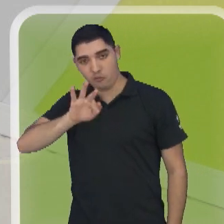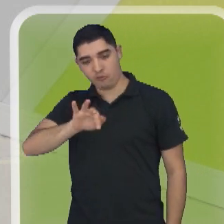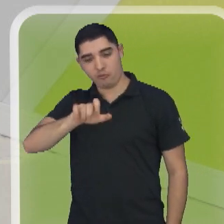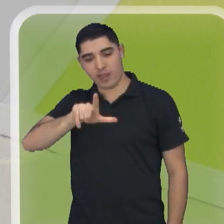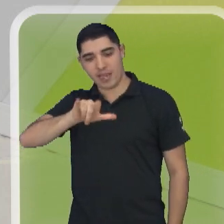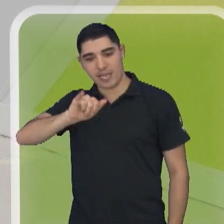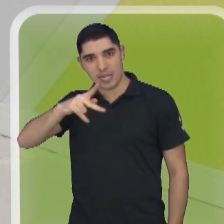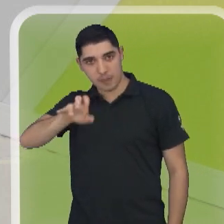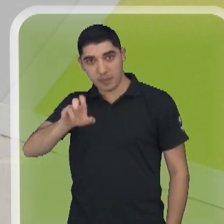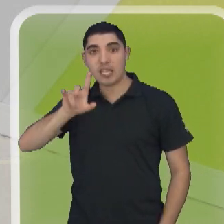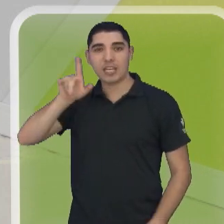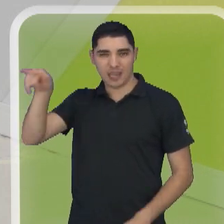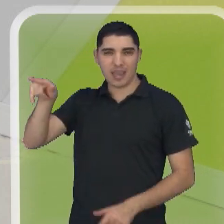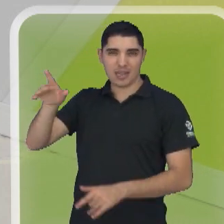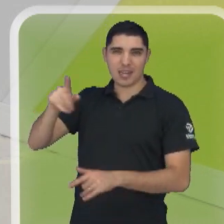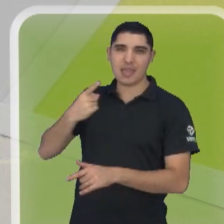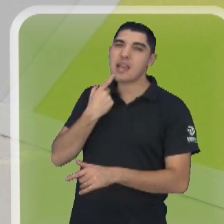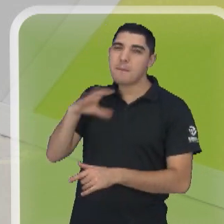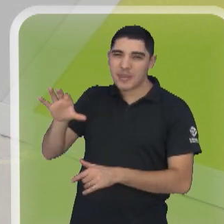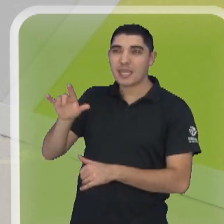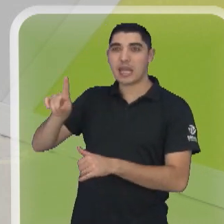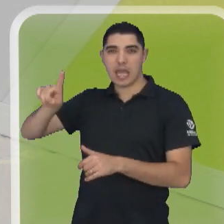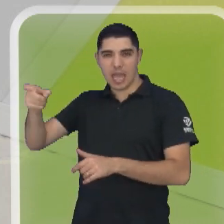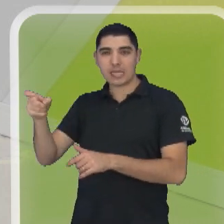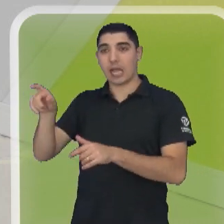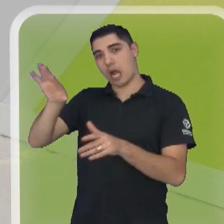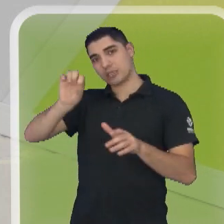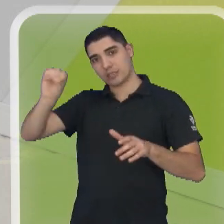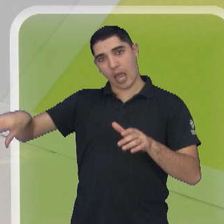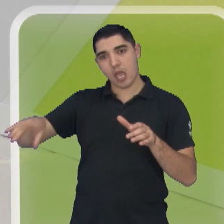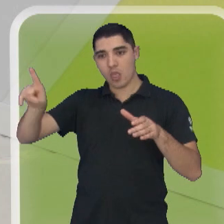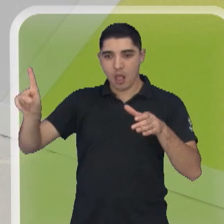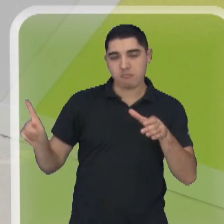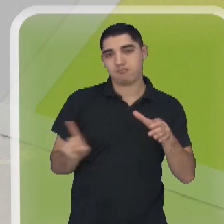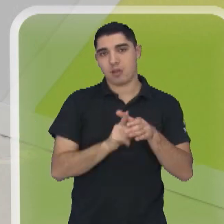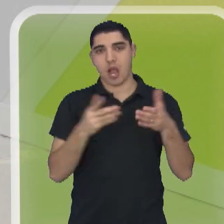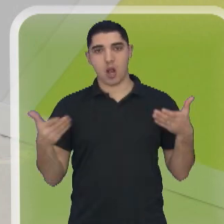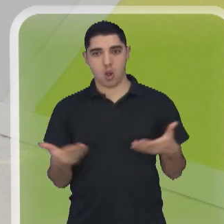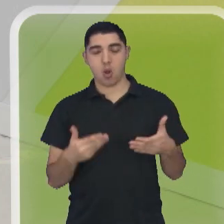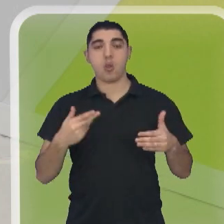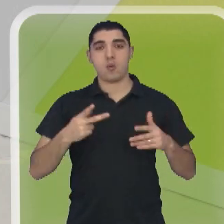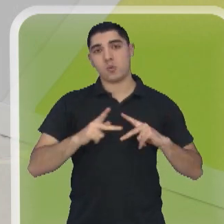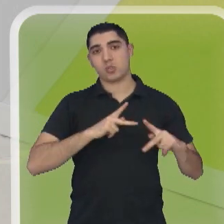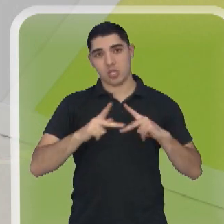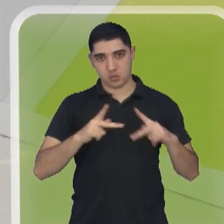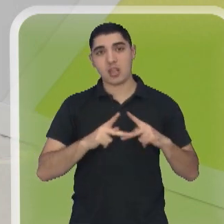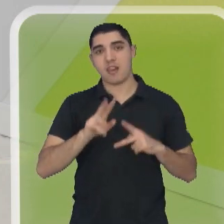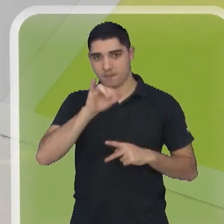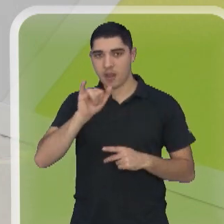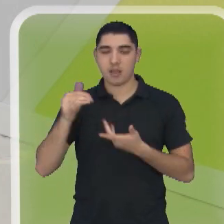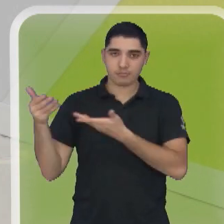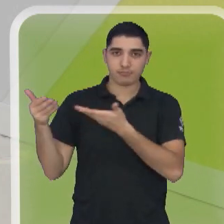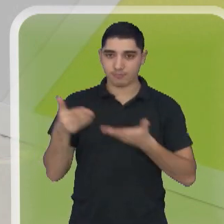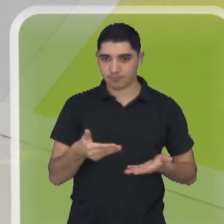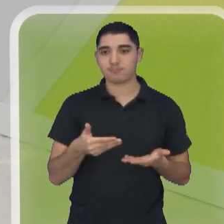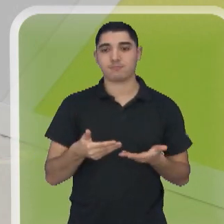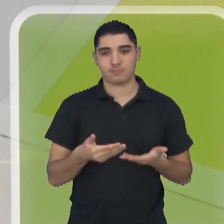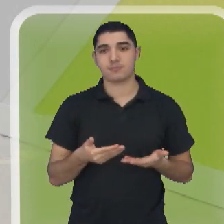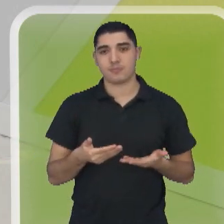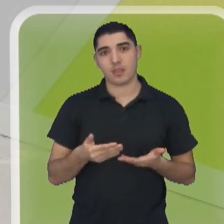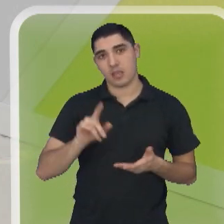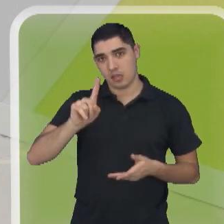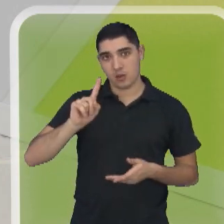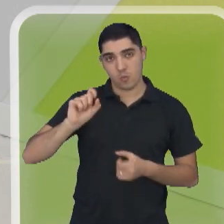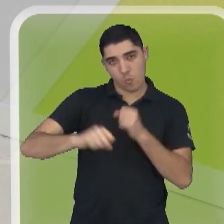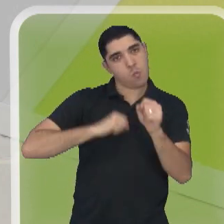que foi eliminado pelo São José, foi eliminado pelo São José jogando pelo Campinas, ele já deve vir para a